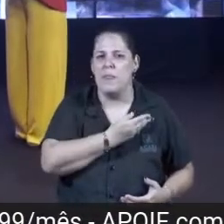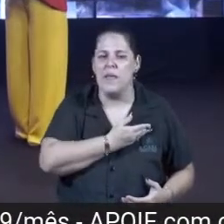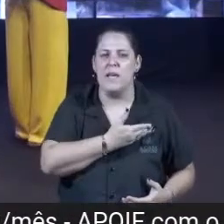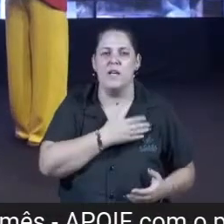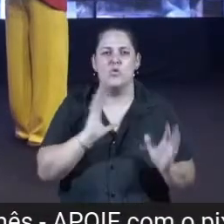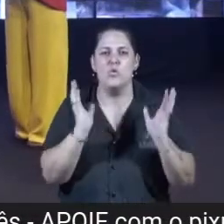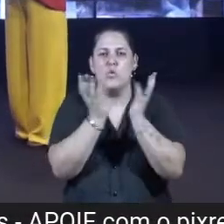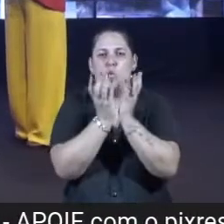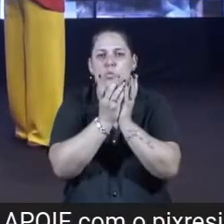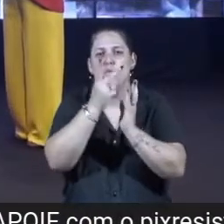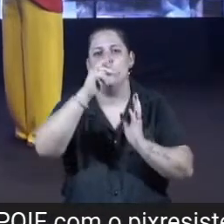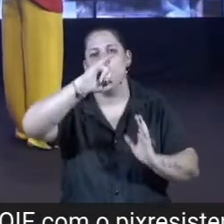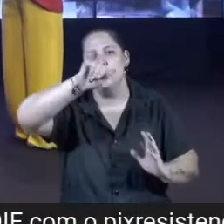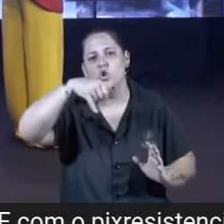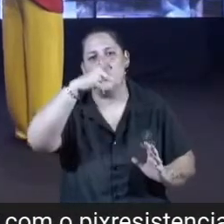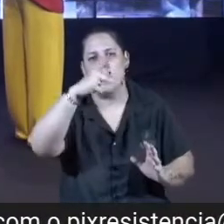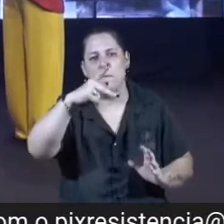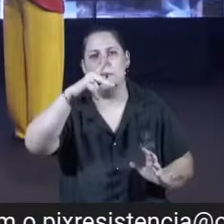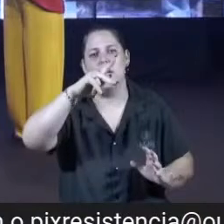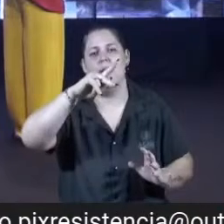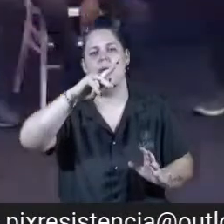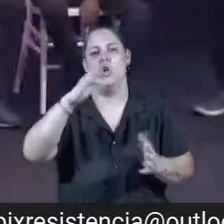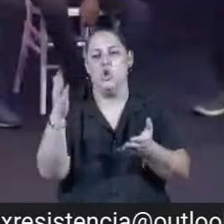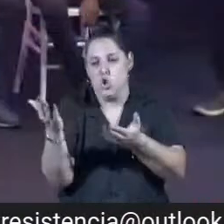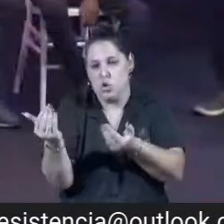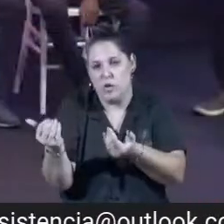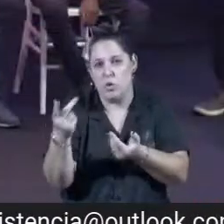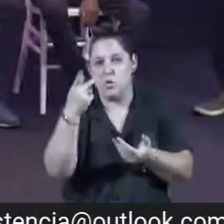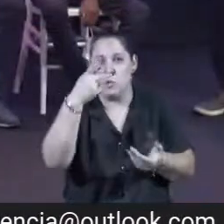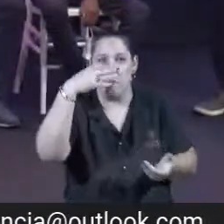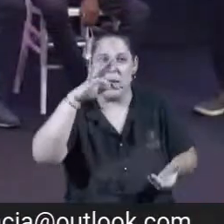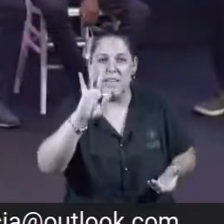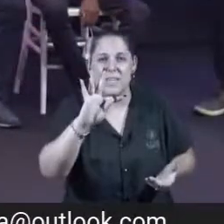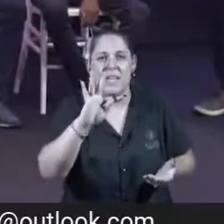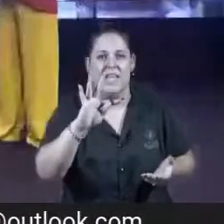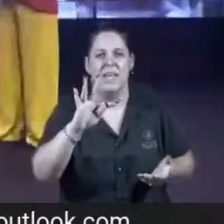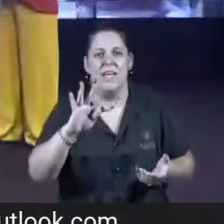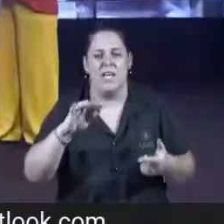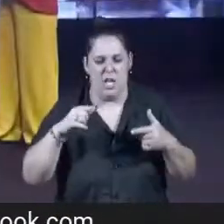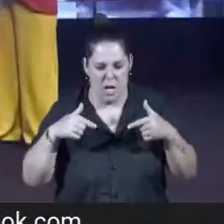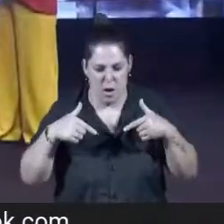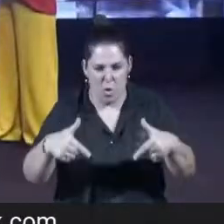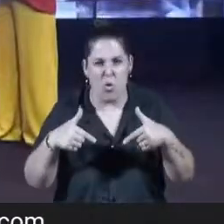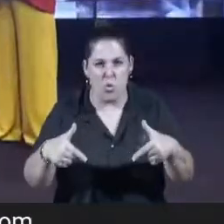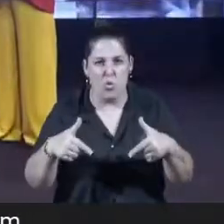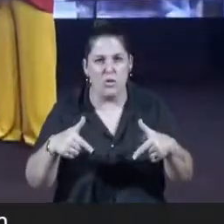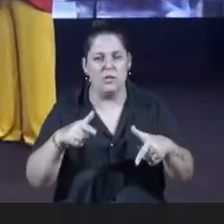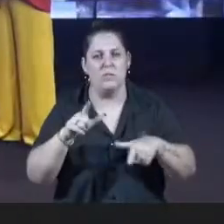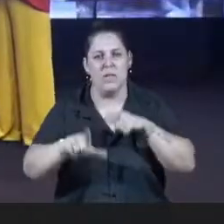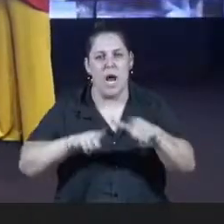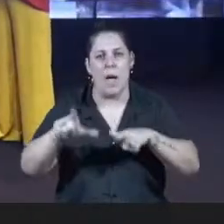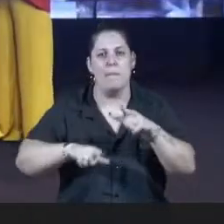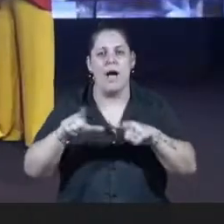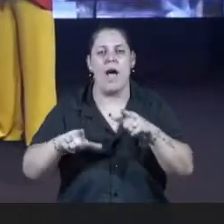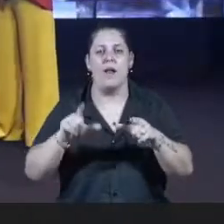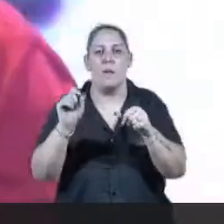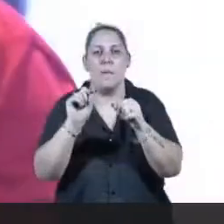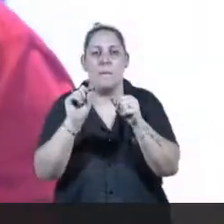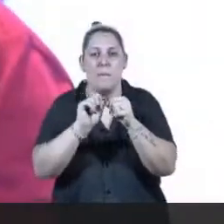JP Jovem, o PT, a juventude do PT, que é essa militância, presidente Lula, é que me